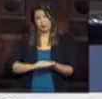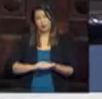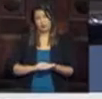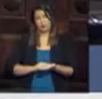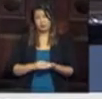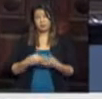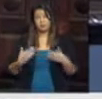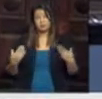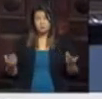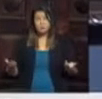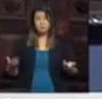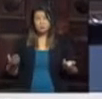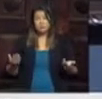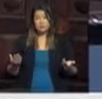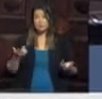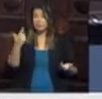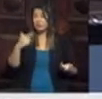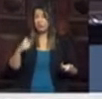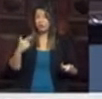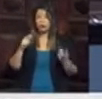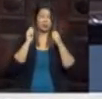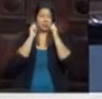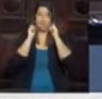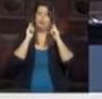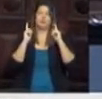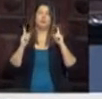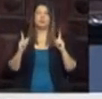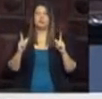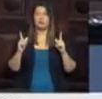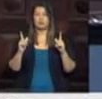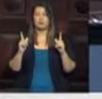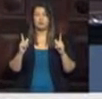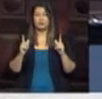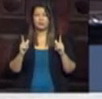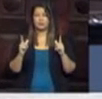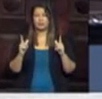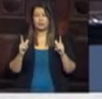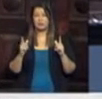o grau de descontrole. O grau de descontrole.